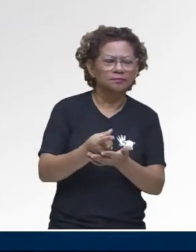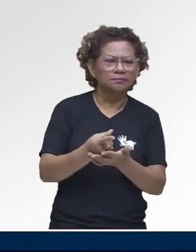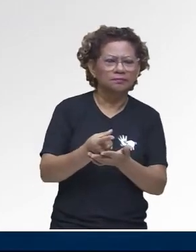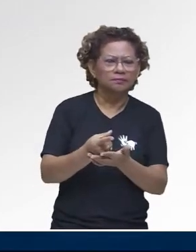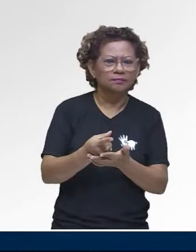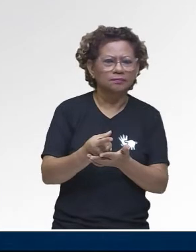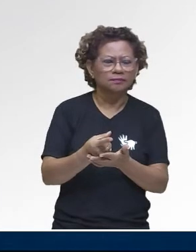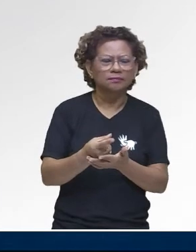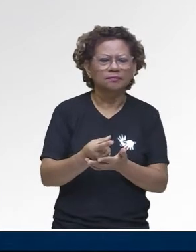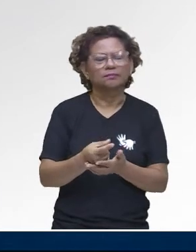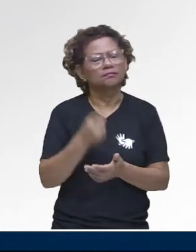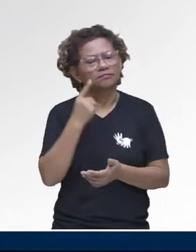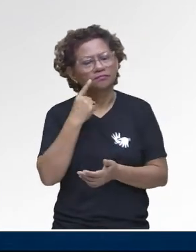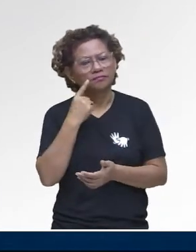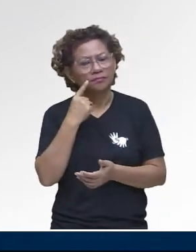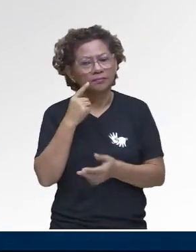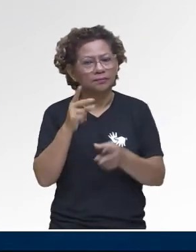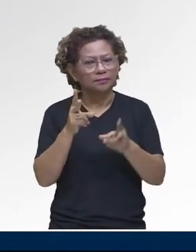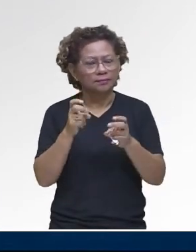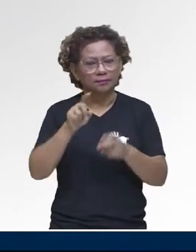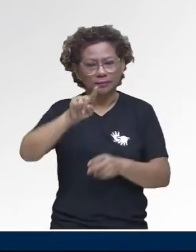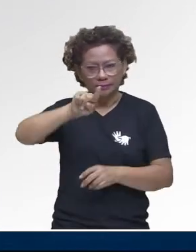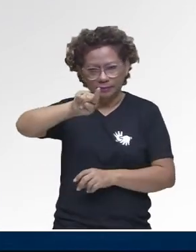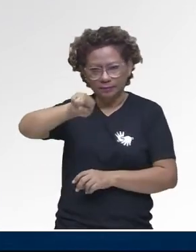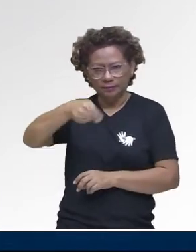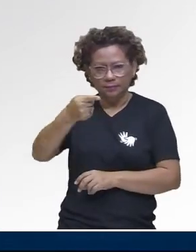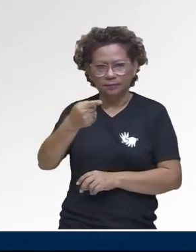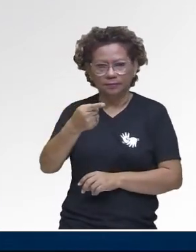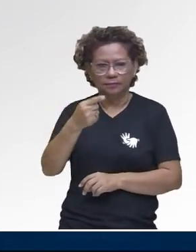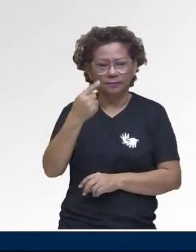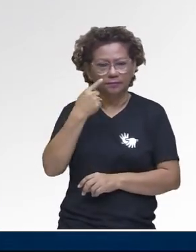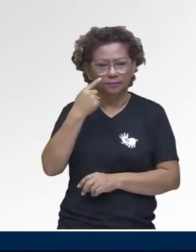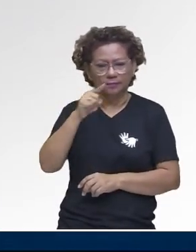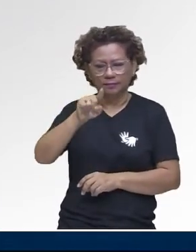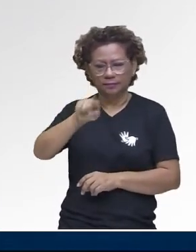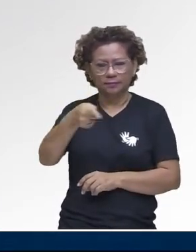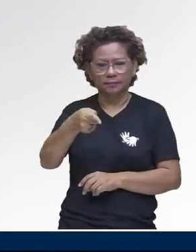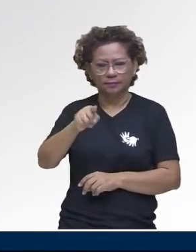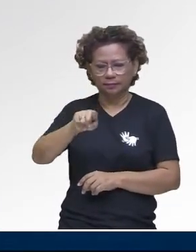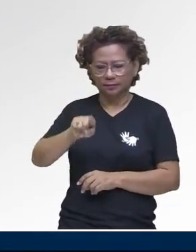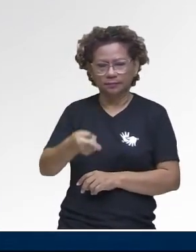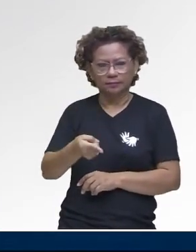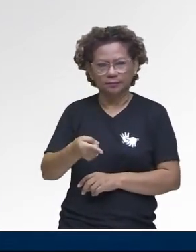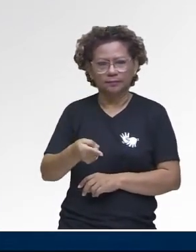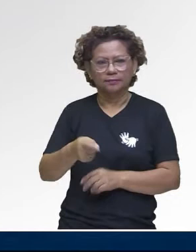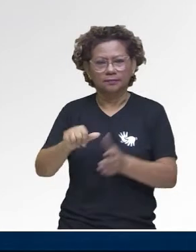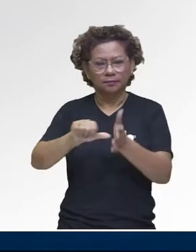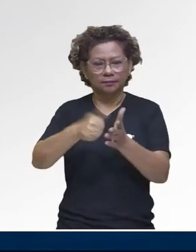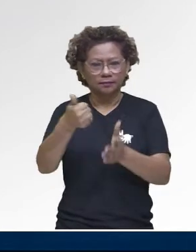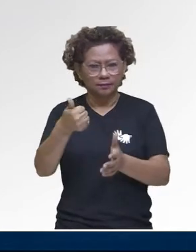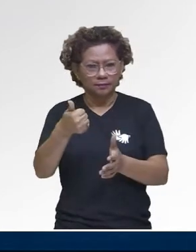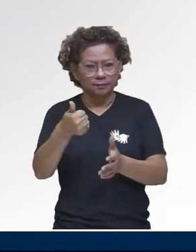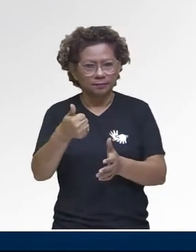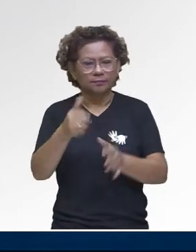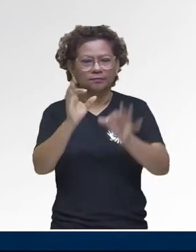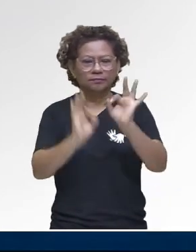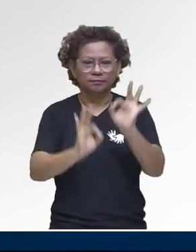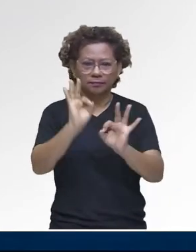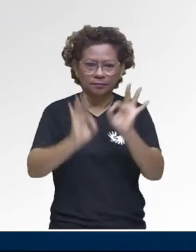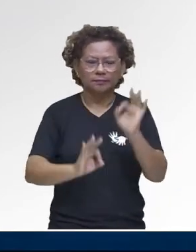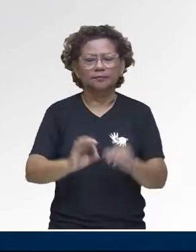atentos para o posicionamento da vírgula. Olha aqui, né? Temos dois valores e a vírgula. No primeiro,